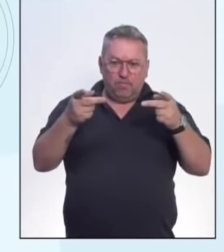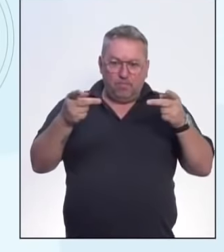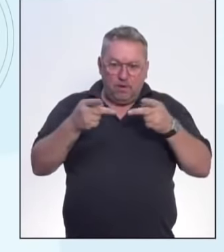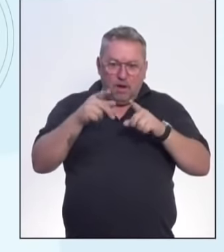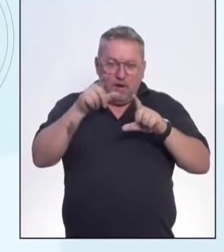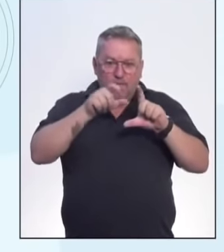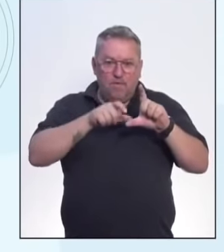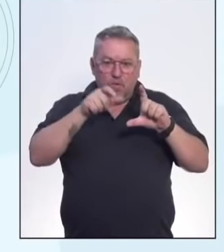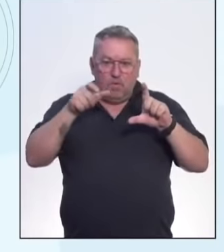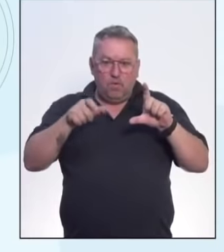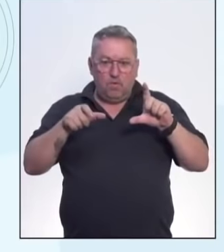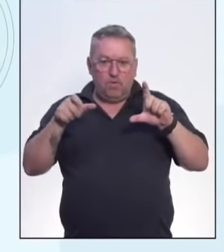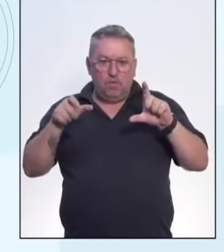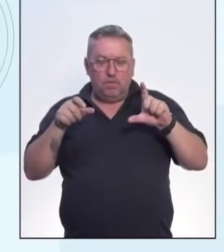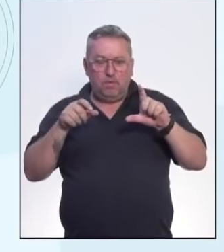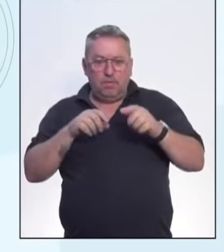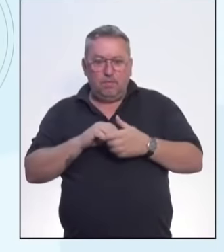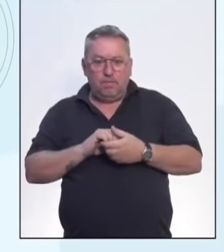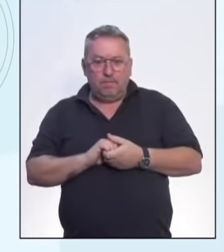favor?